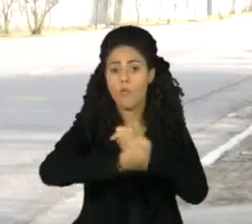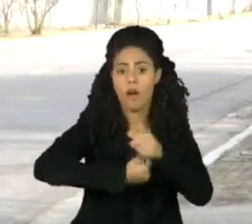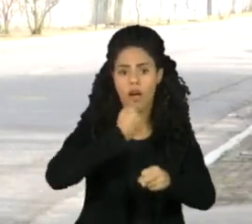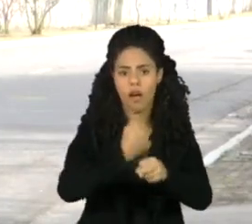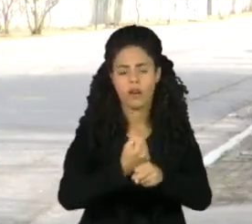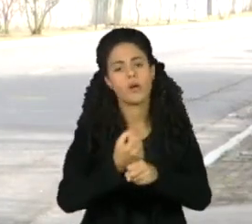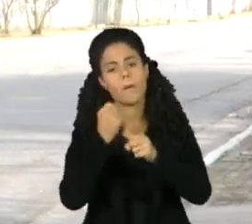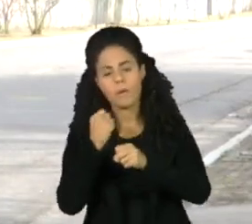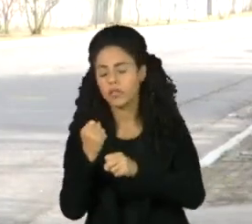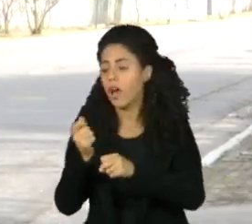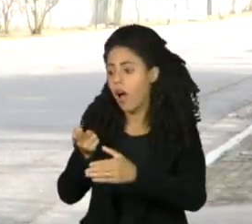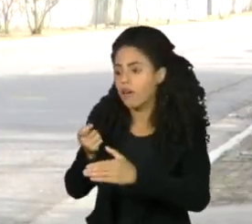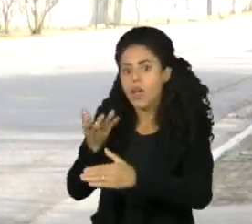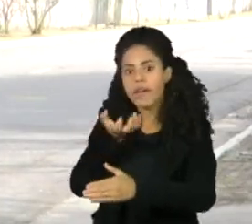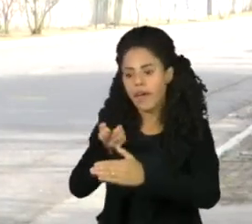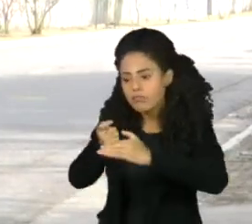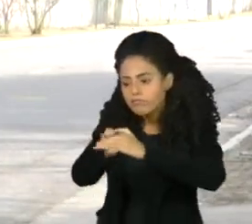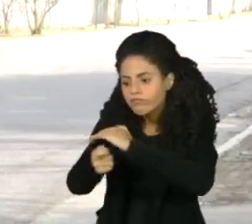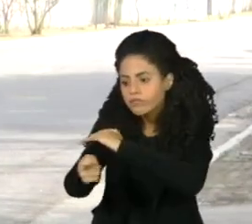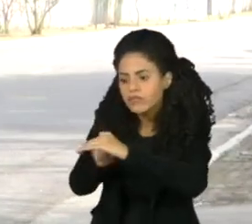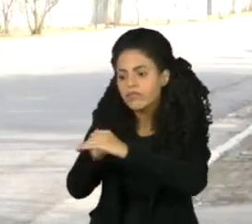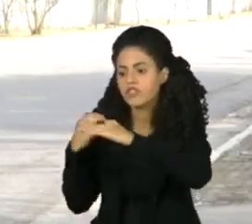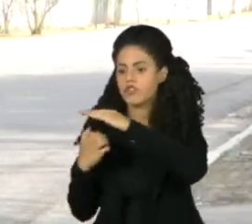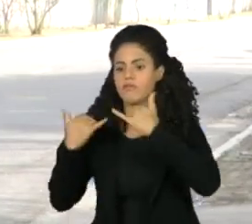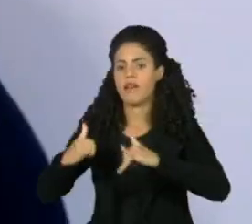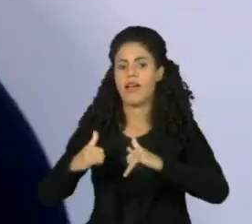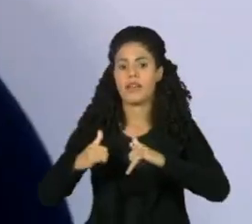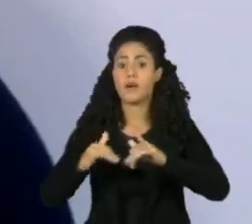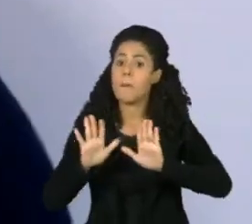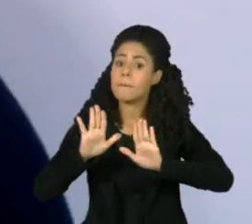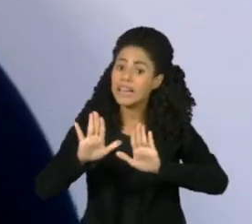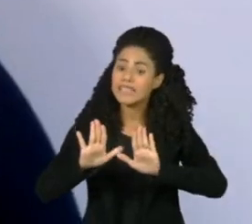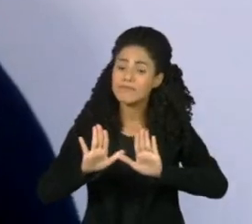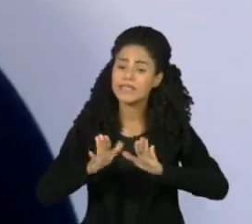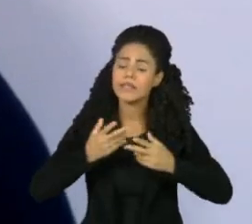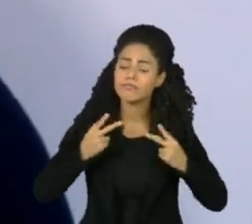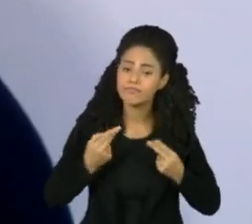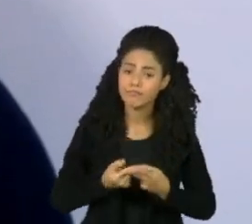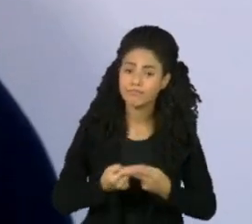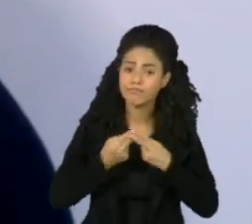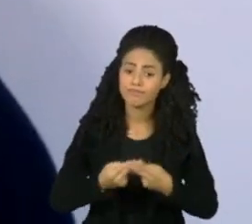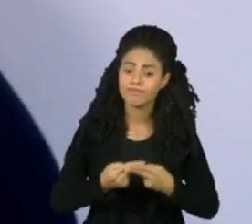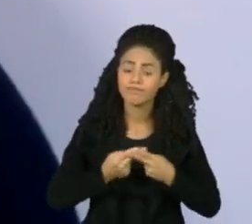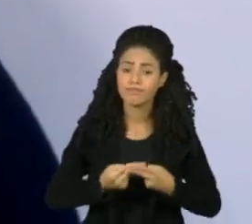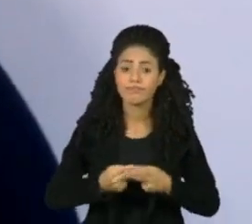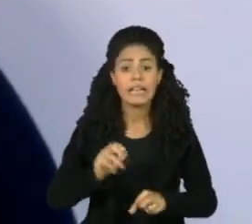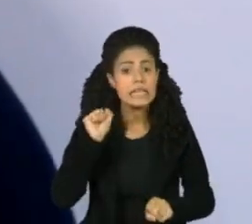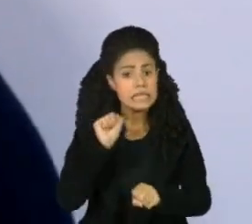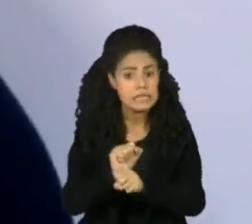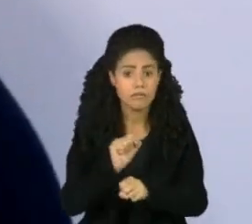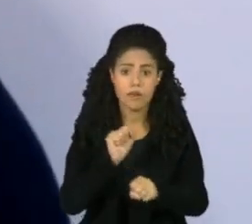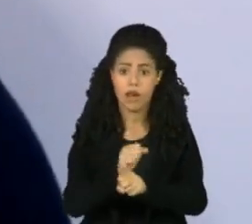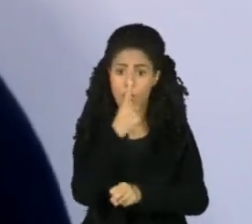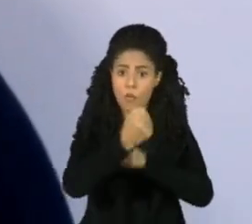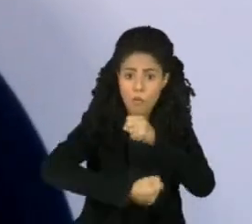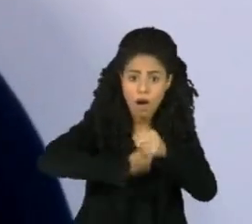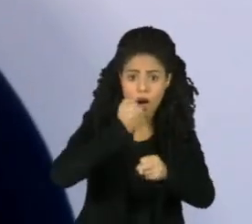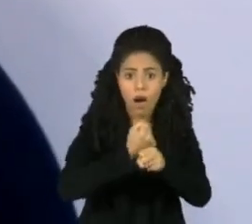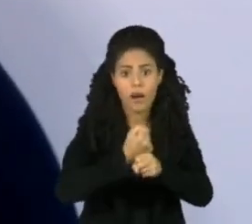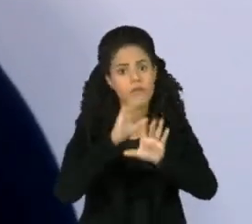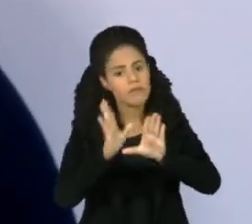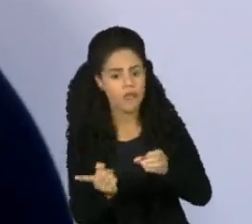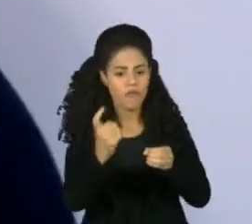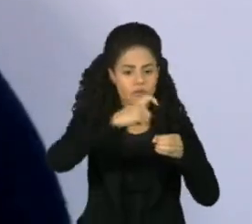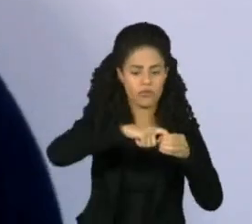quiser apostar na Eletrobras são cautela e paciência pessoas que não sabem de dar também com o mercado